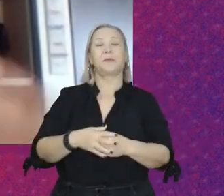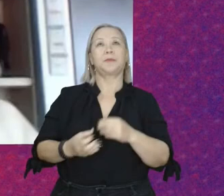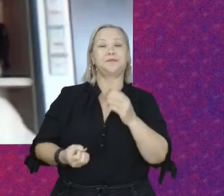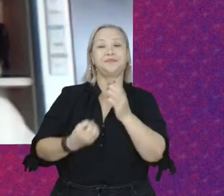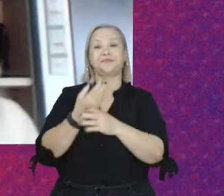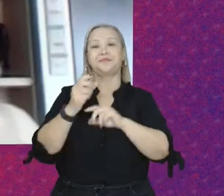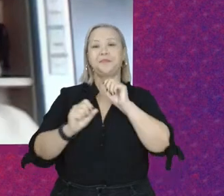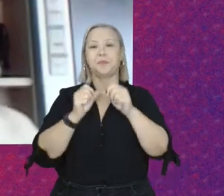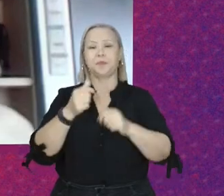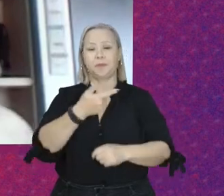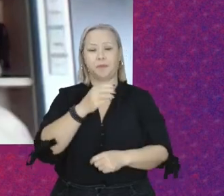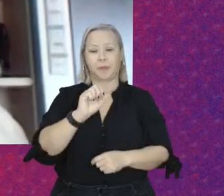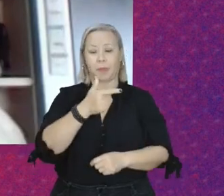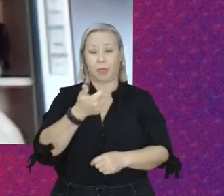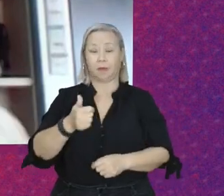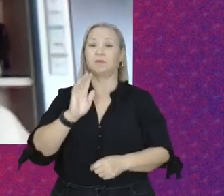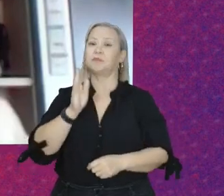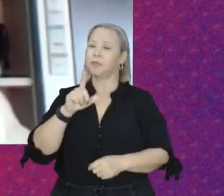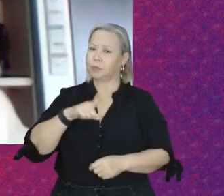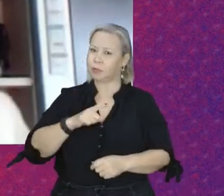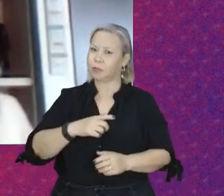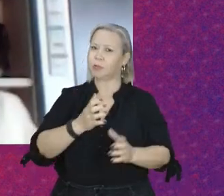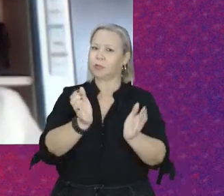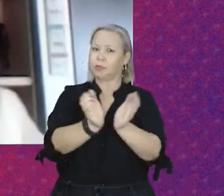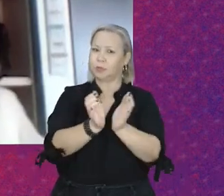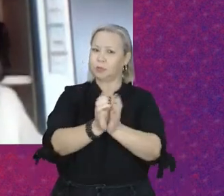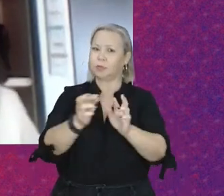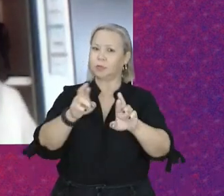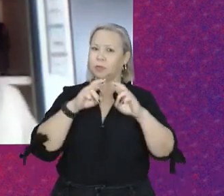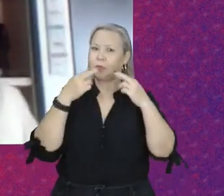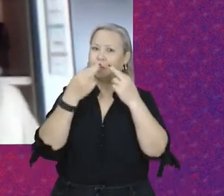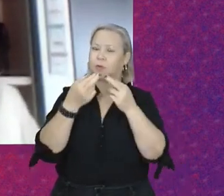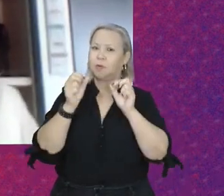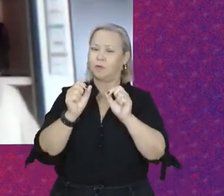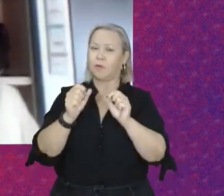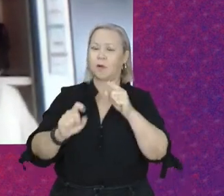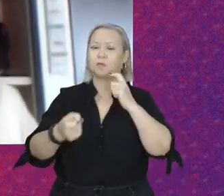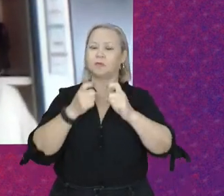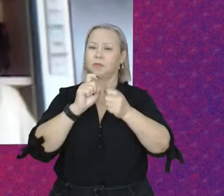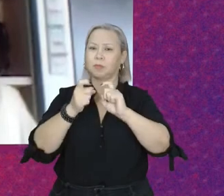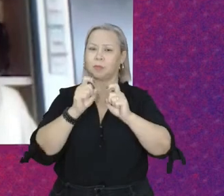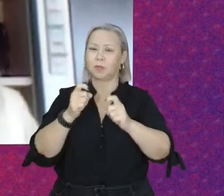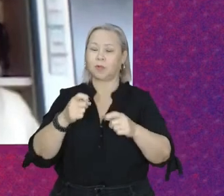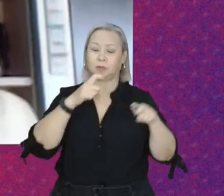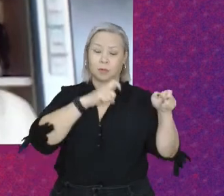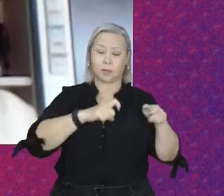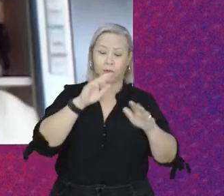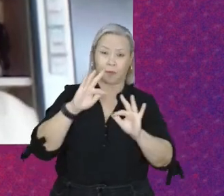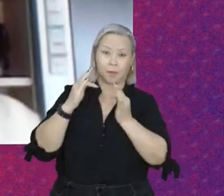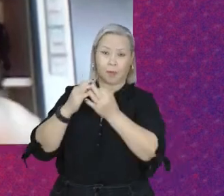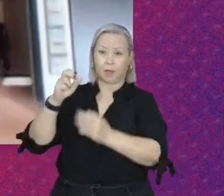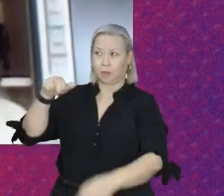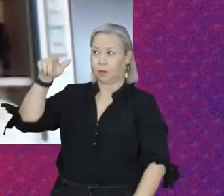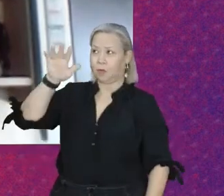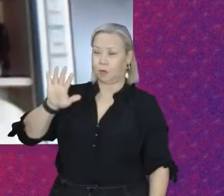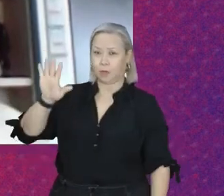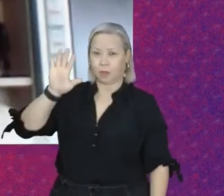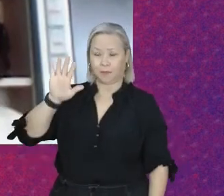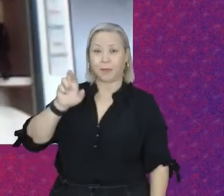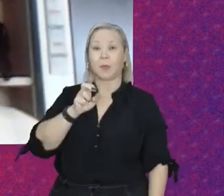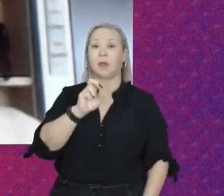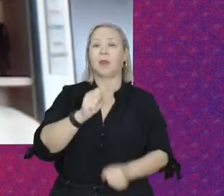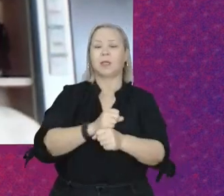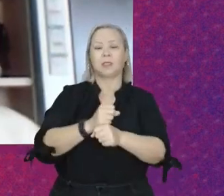nós já tínhamos o Fórum dos Gestores e Gestoras da Agricultura Familiar do Nordeste. Então, 5 anos